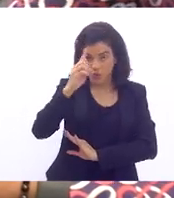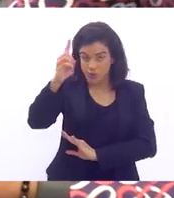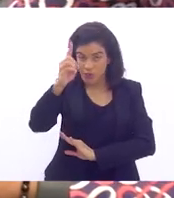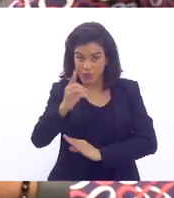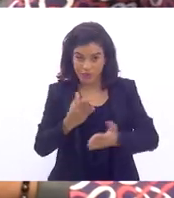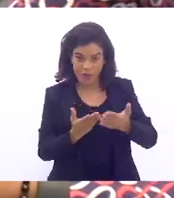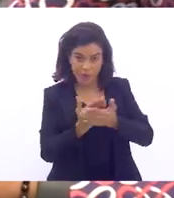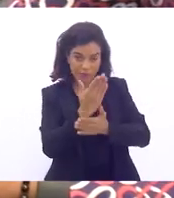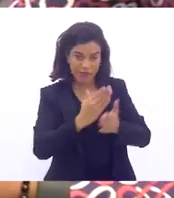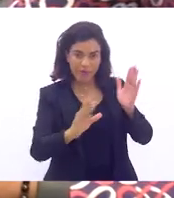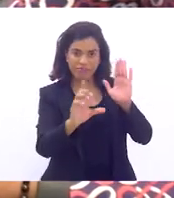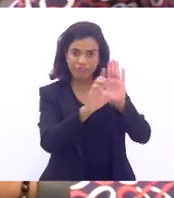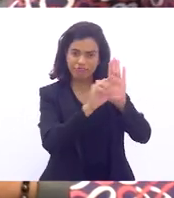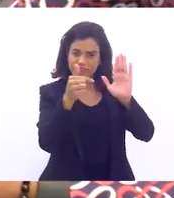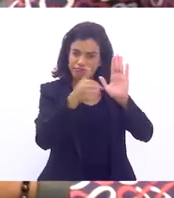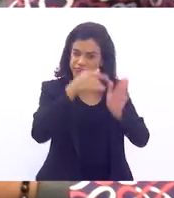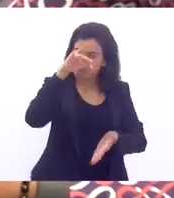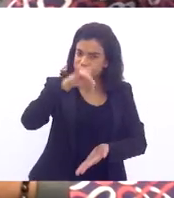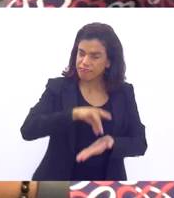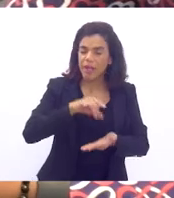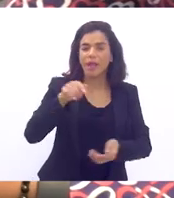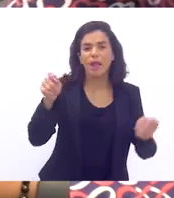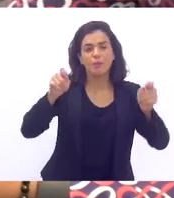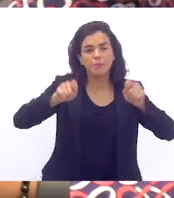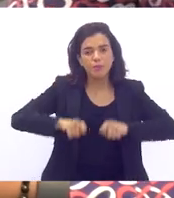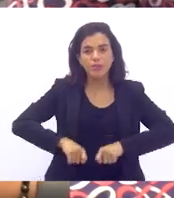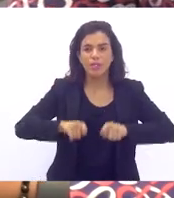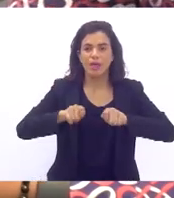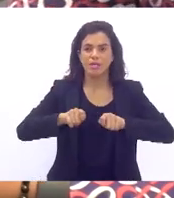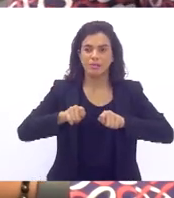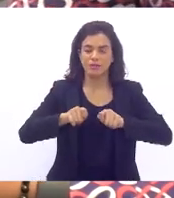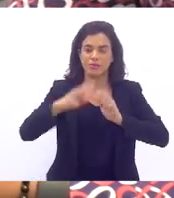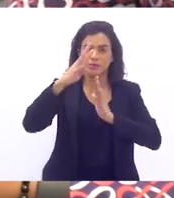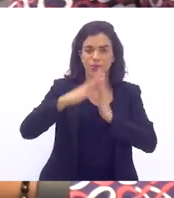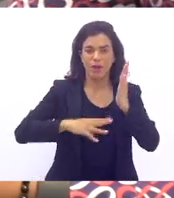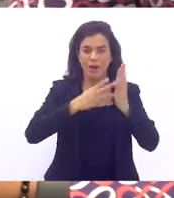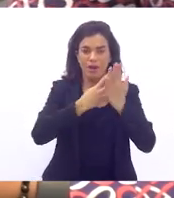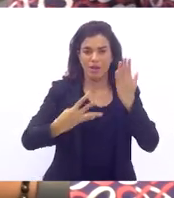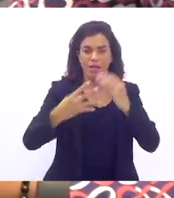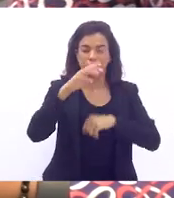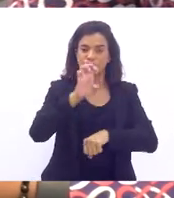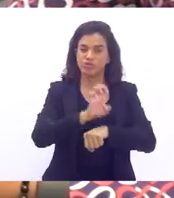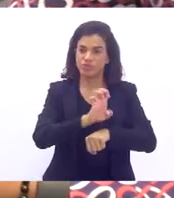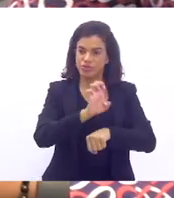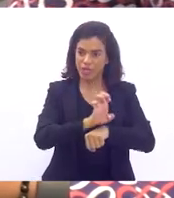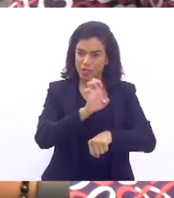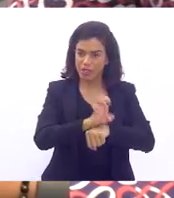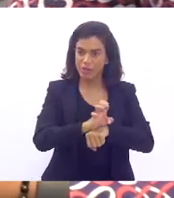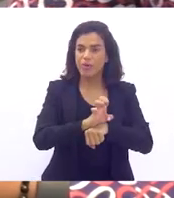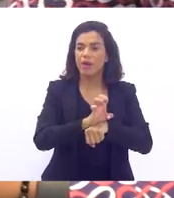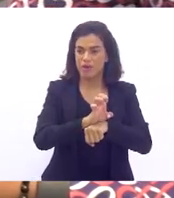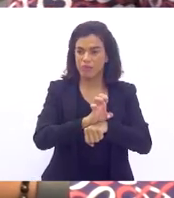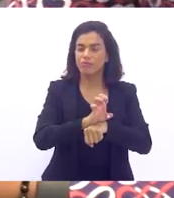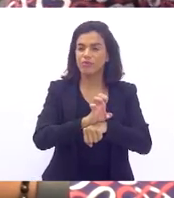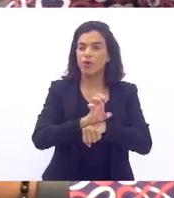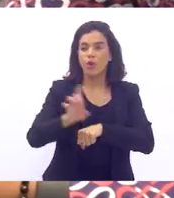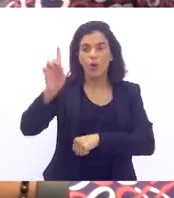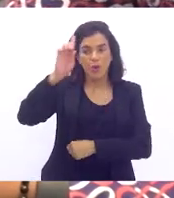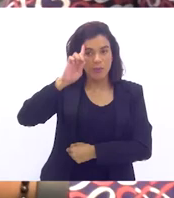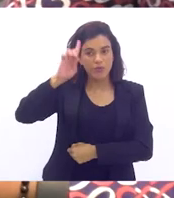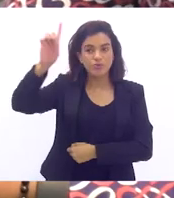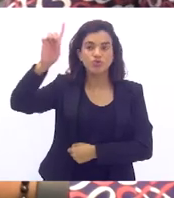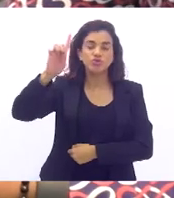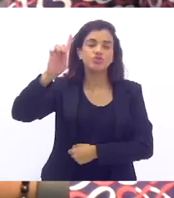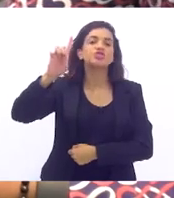aprovada esta lei de fato que ela pudesse Entrar no calendário Estadual como o dia